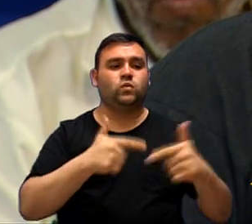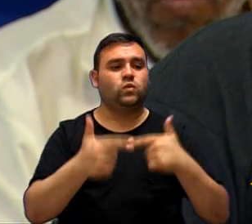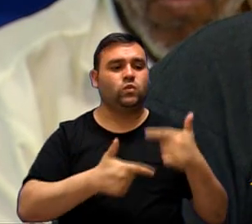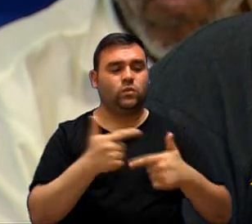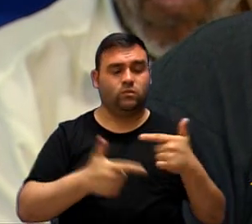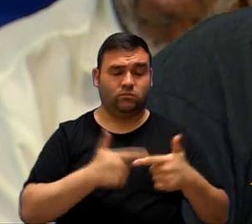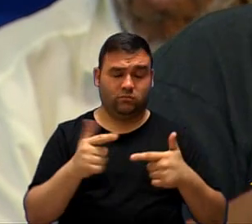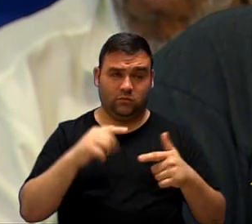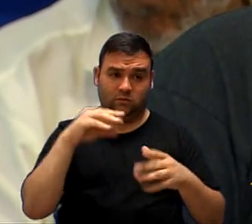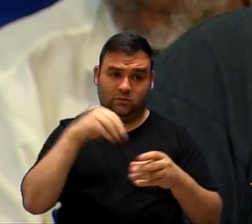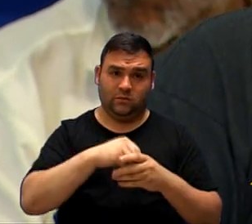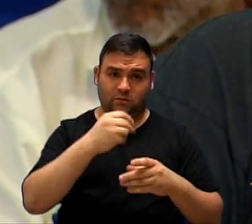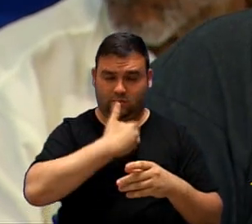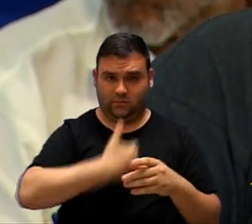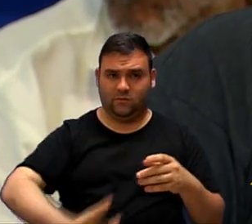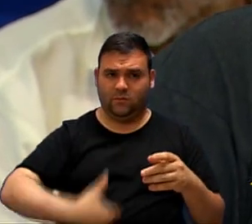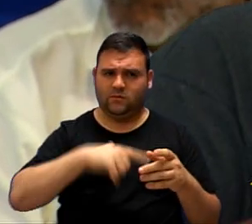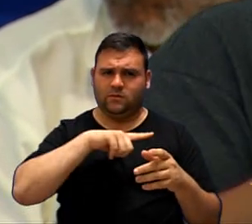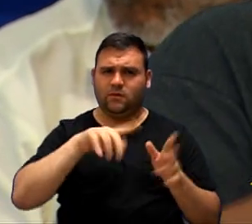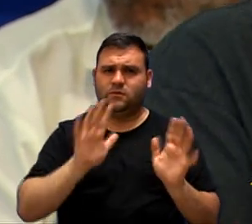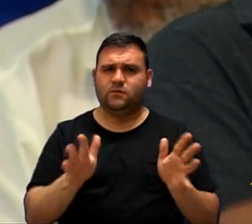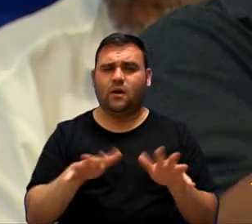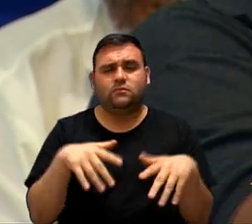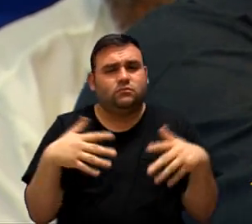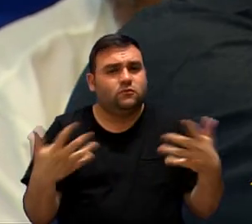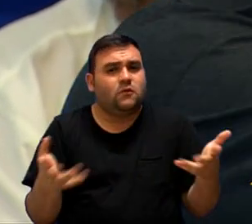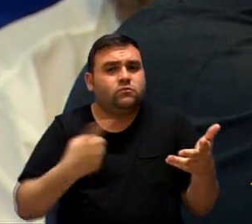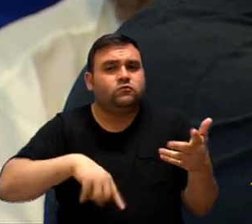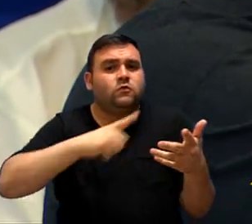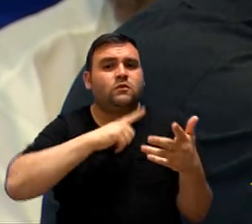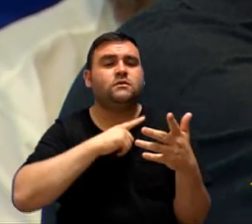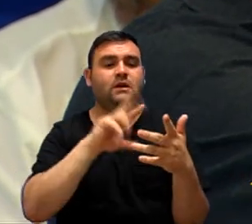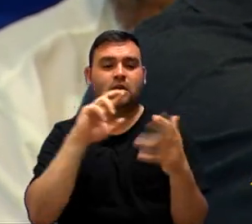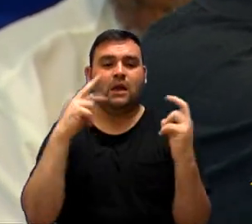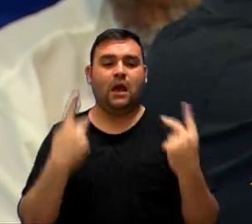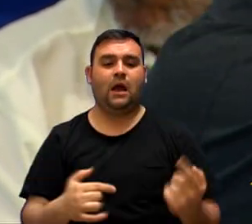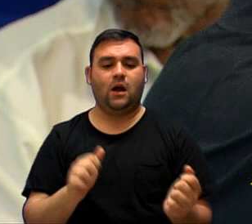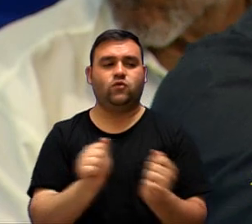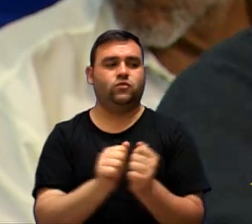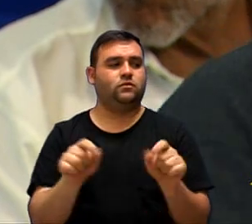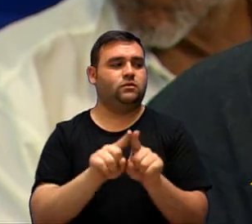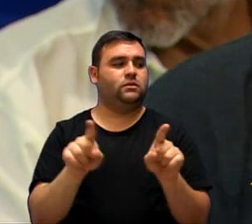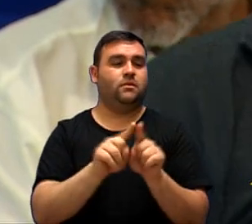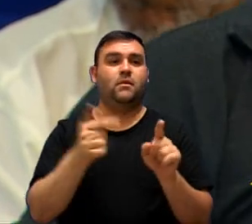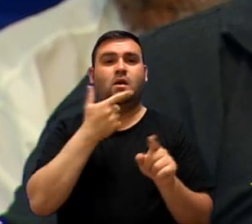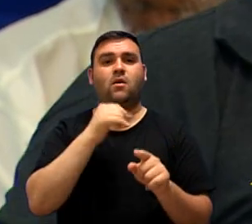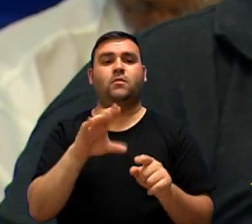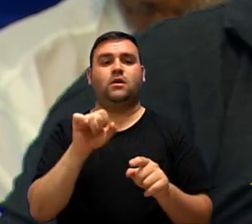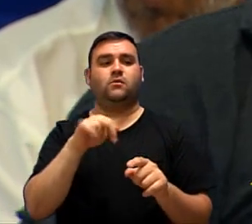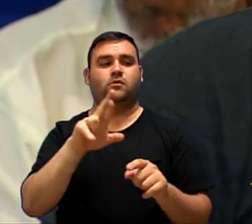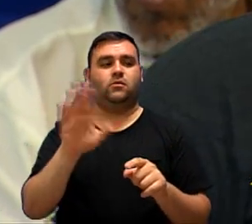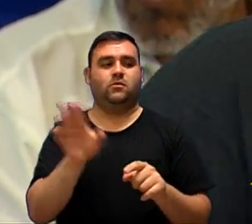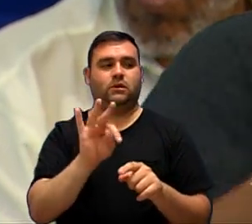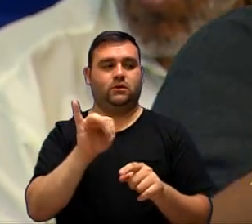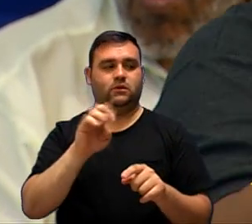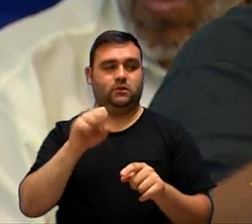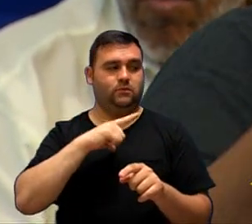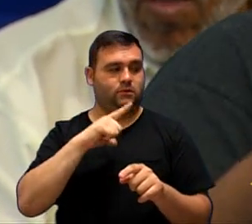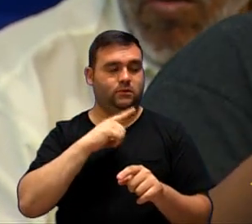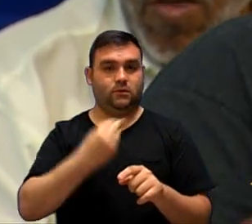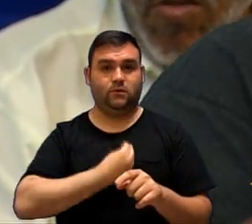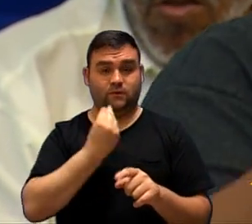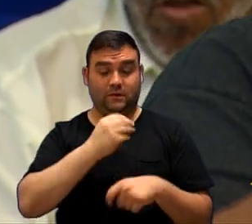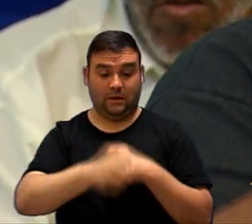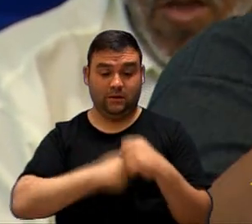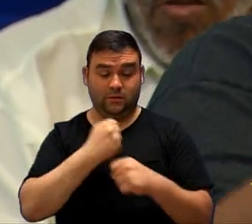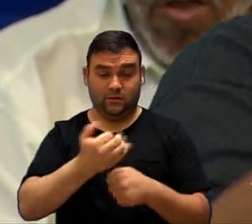servidores possuem no que faz. Então, nós, junto com o RH, o secretário Osmar Tibes está aqui, ao longo